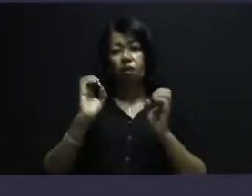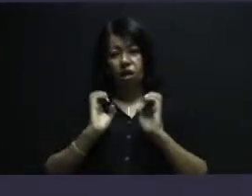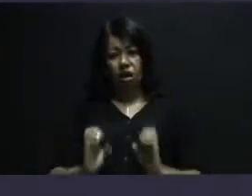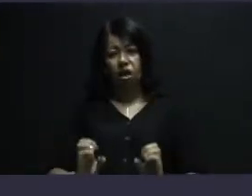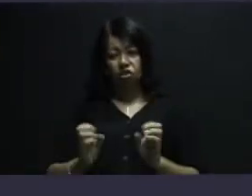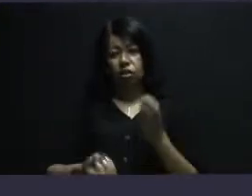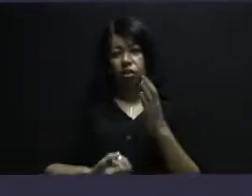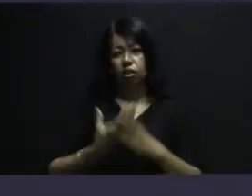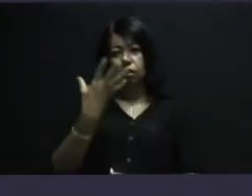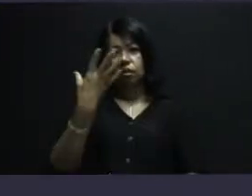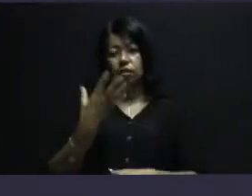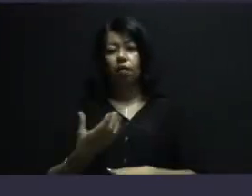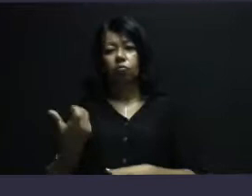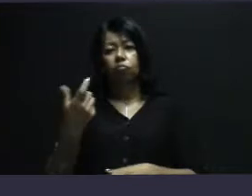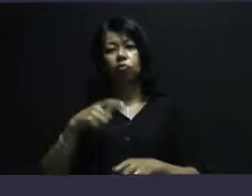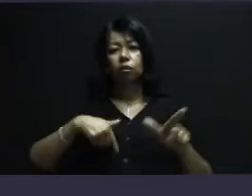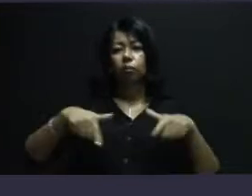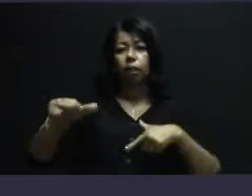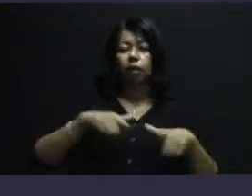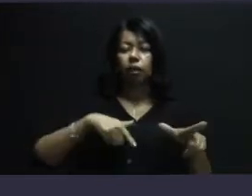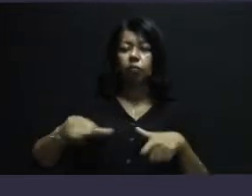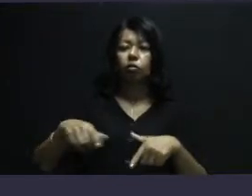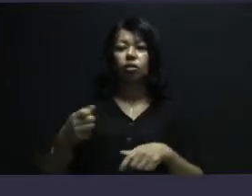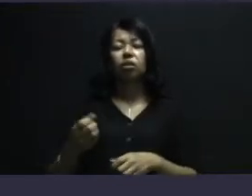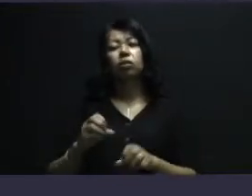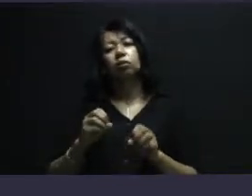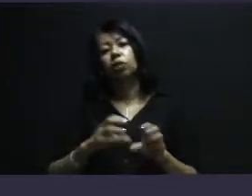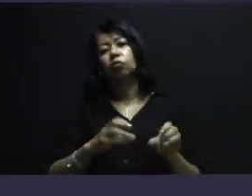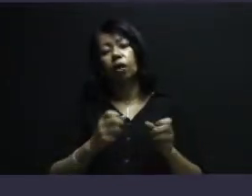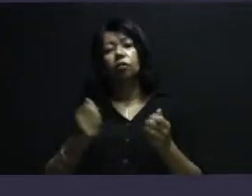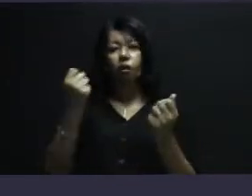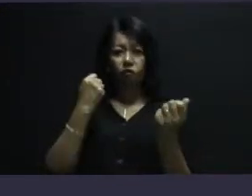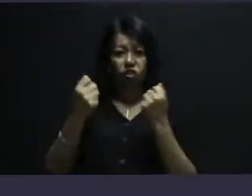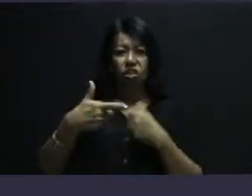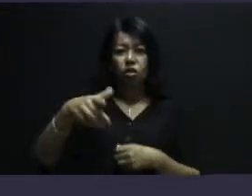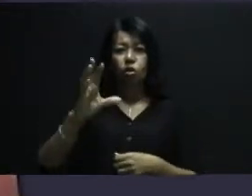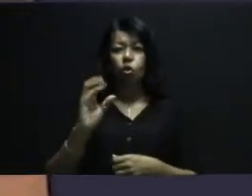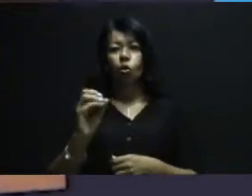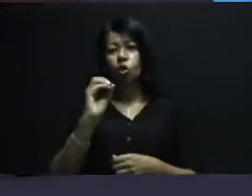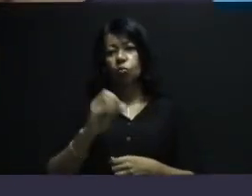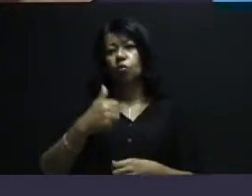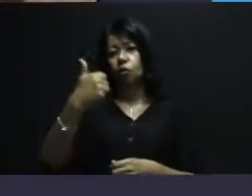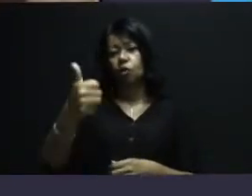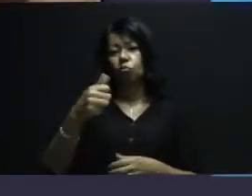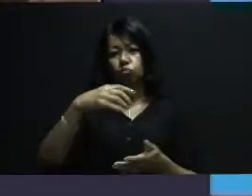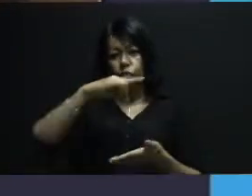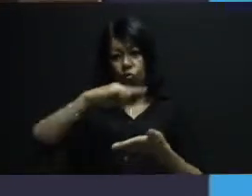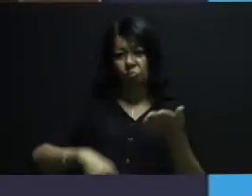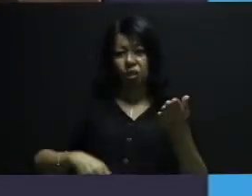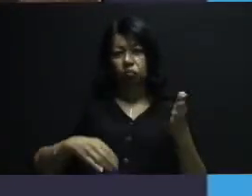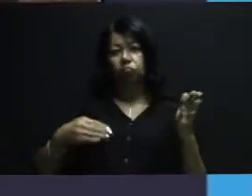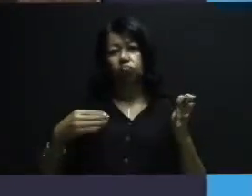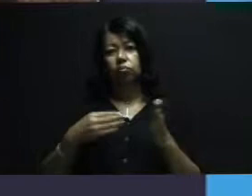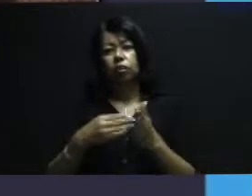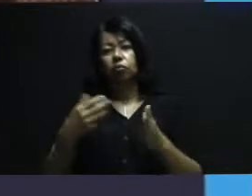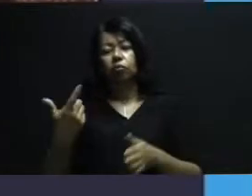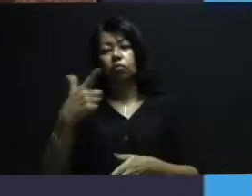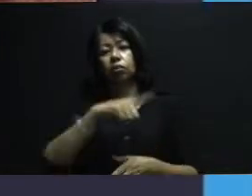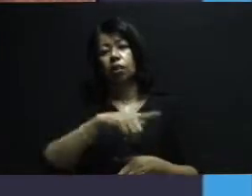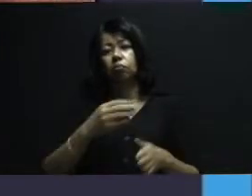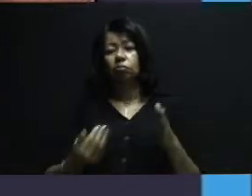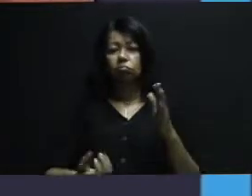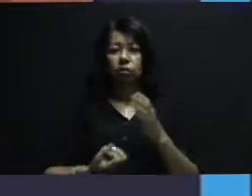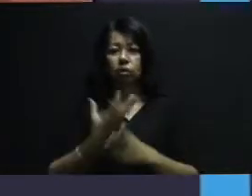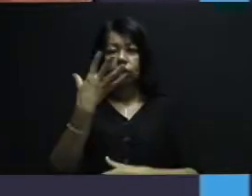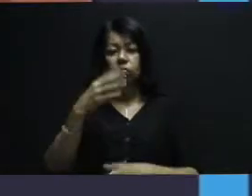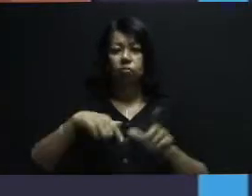do Código de Ética dos Profissionais de Educação Física. 2001, Documento de Intervenção. Criação do Documento de Intervenção